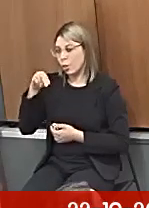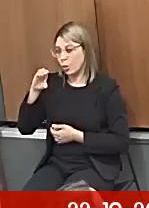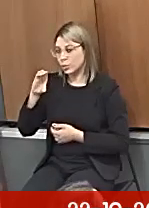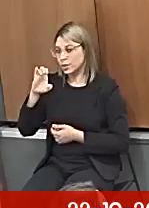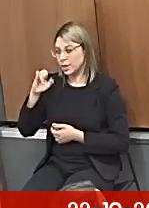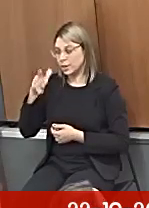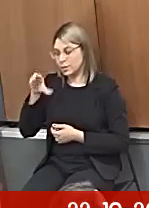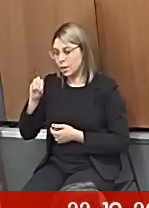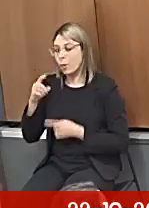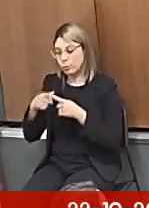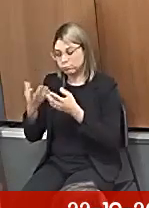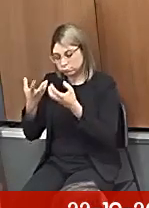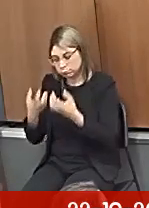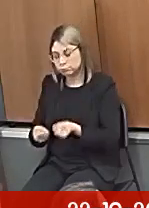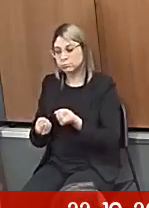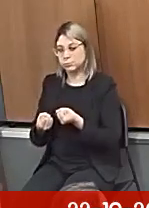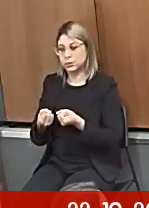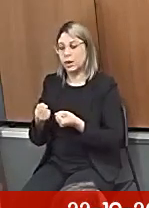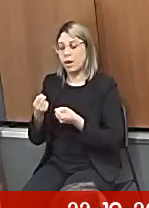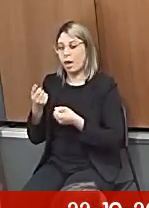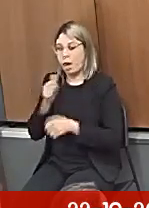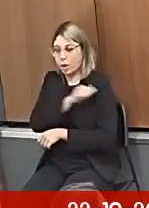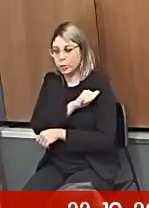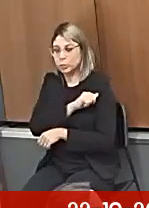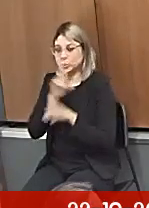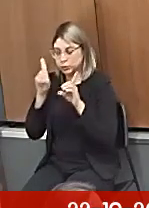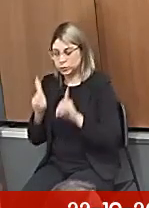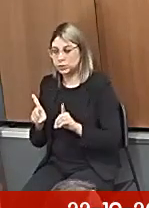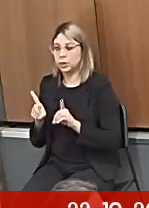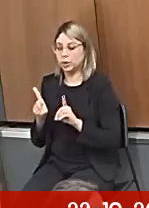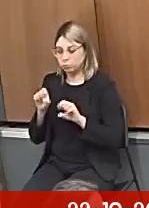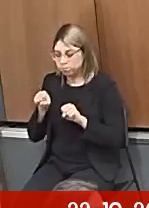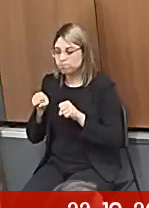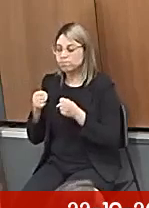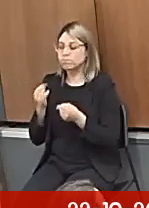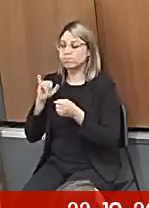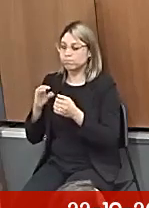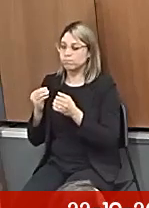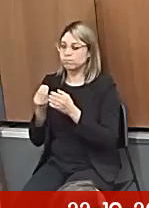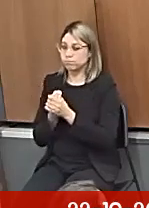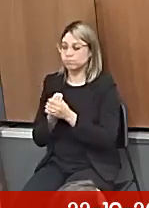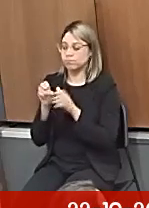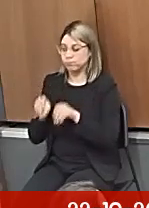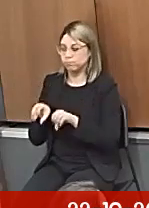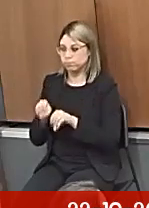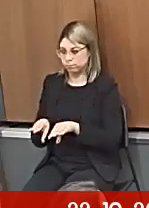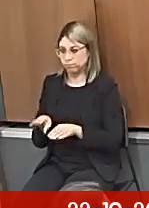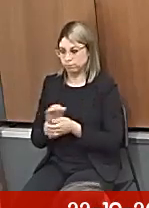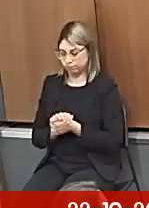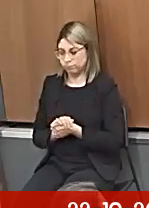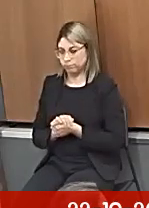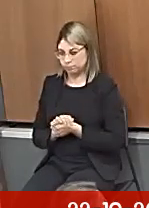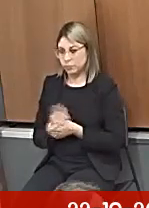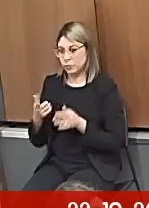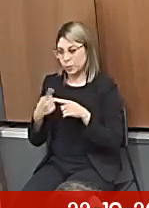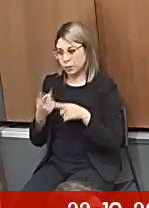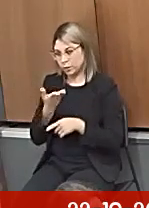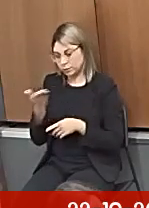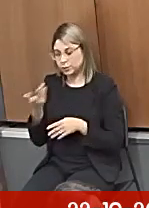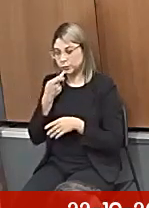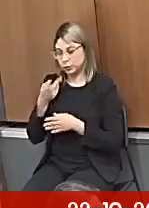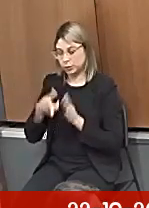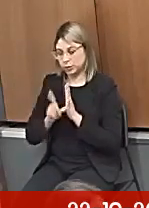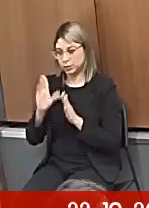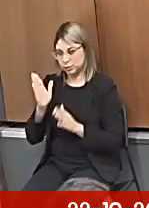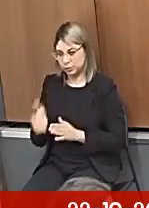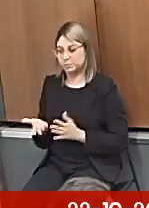com deficiência em sua rede de ensino, garantindo a sua inclusão educacional. Dentro do que vocês já disseram, também,